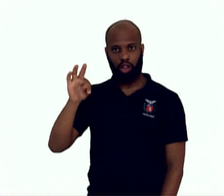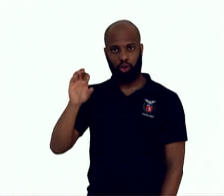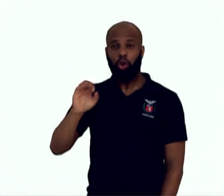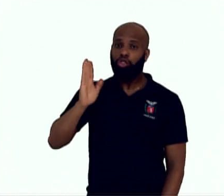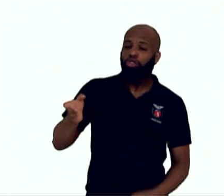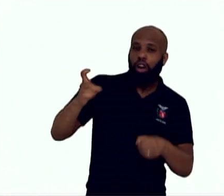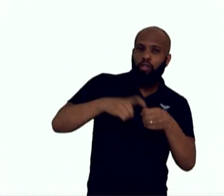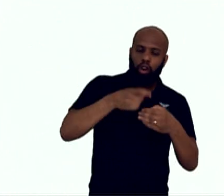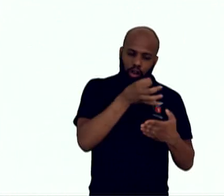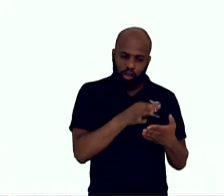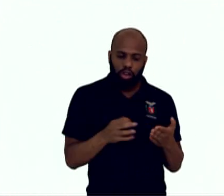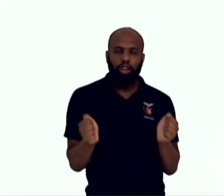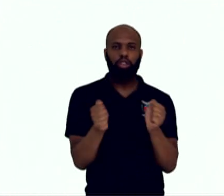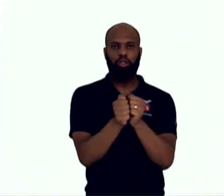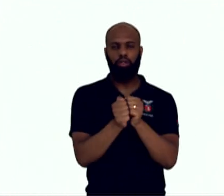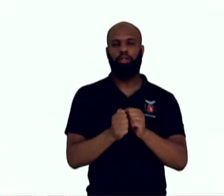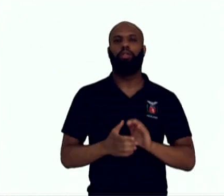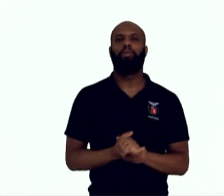e corrigimos essa juntos.